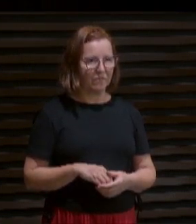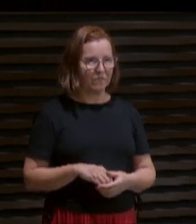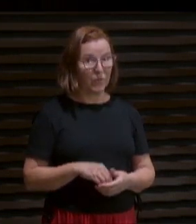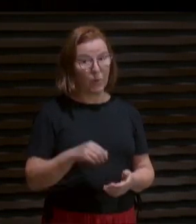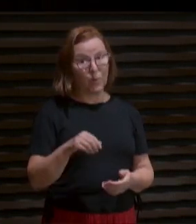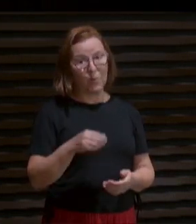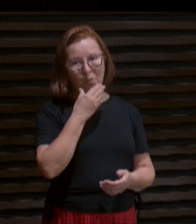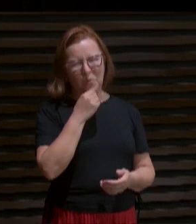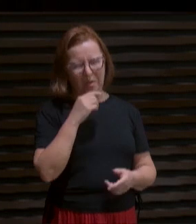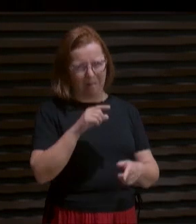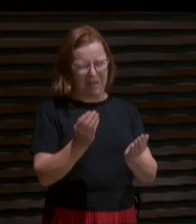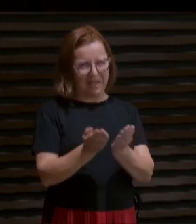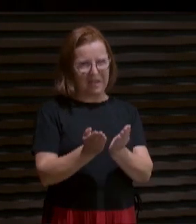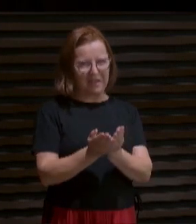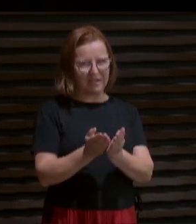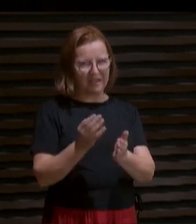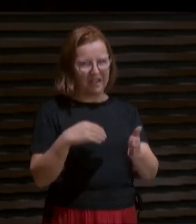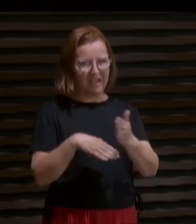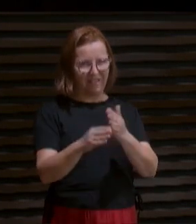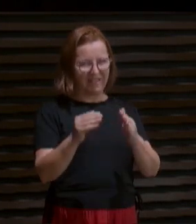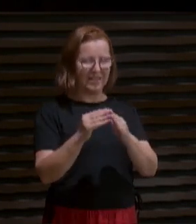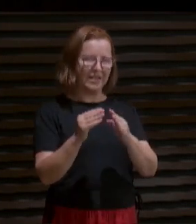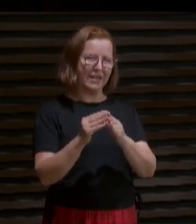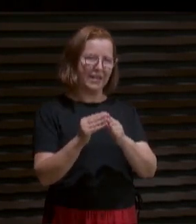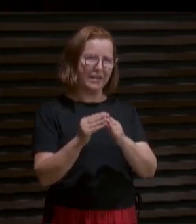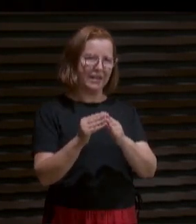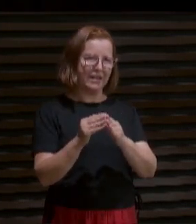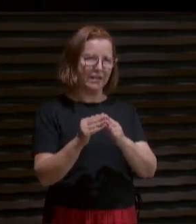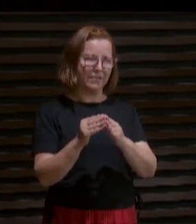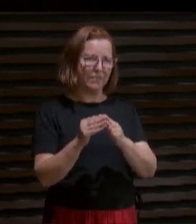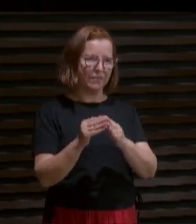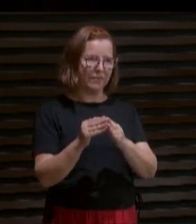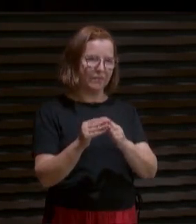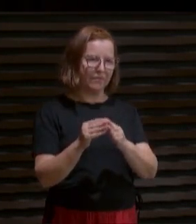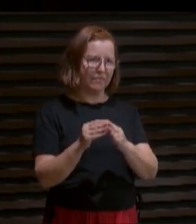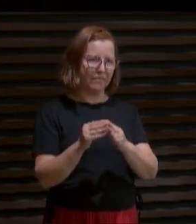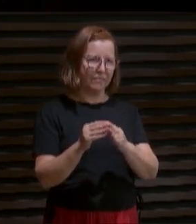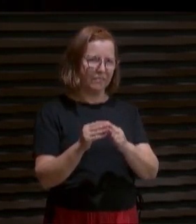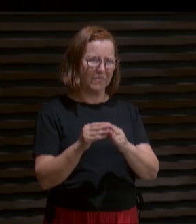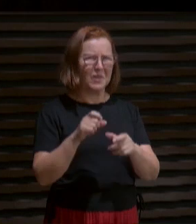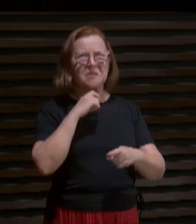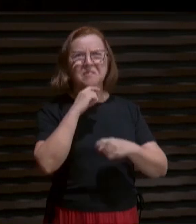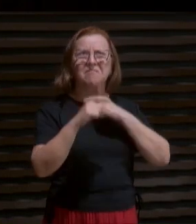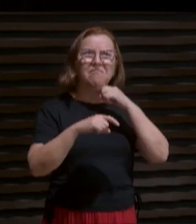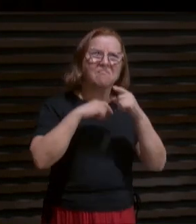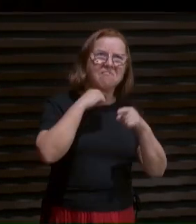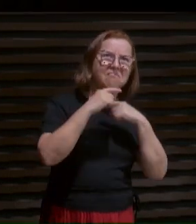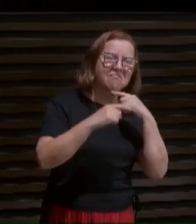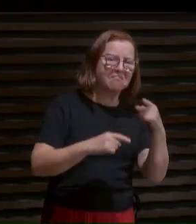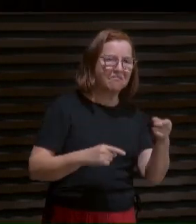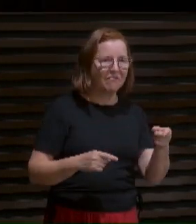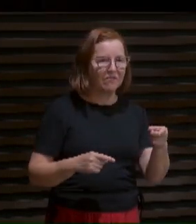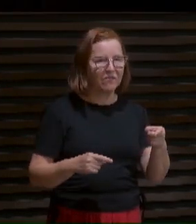crente, foi para casa, envolto num manto de dúvida,